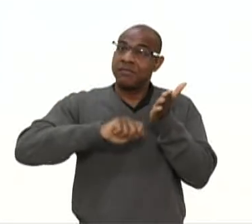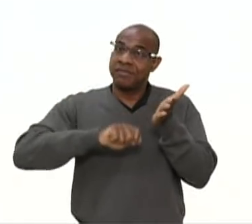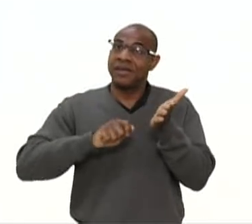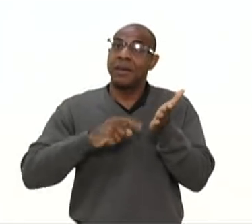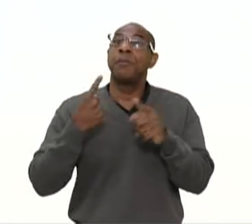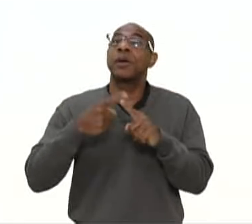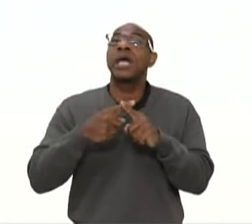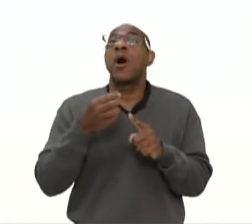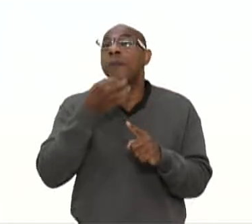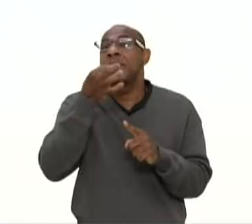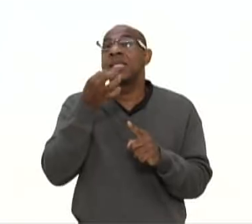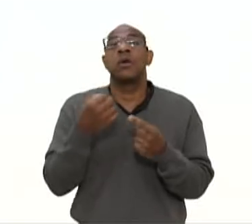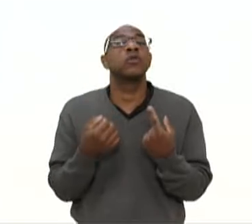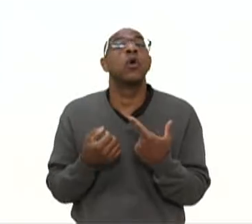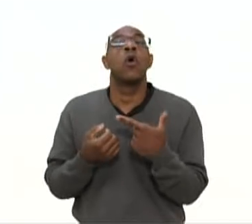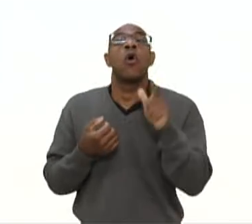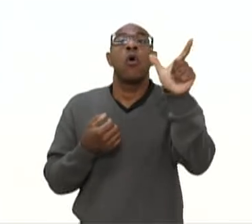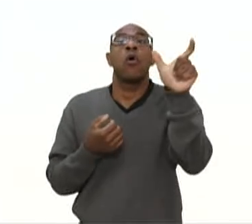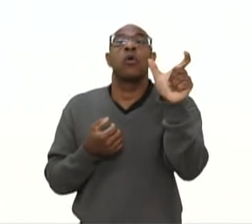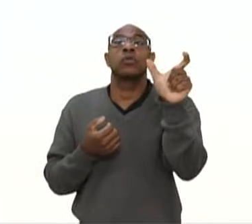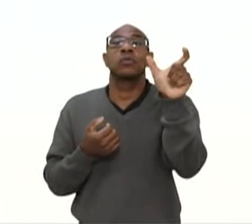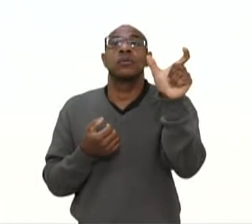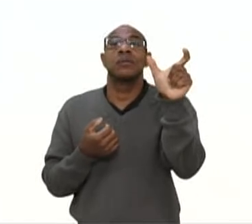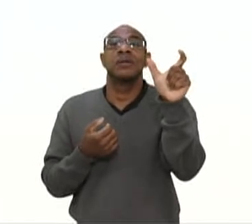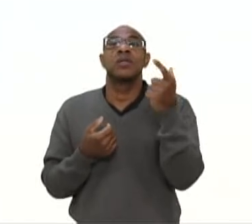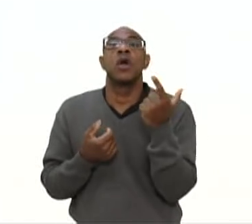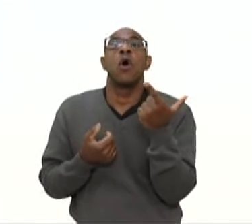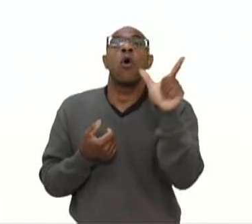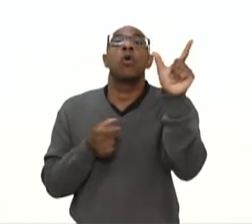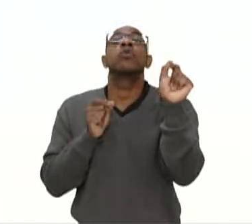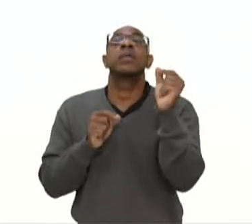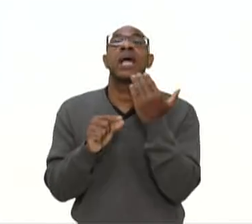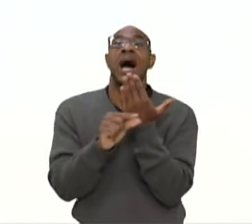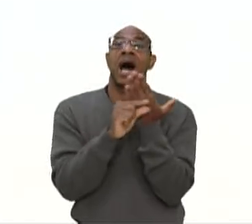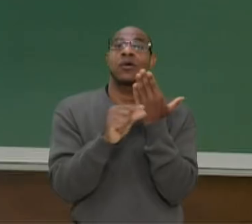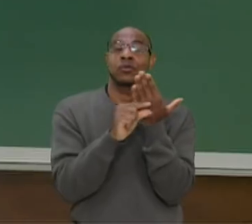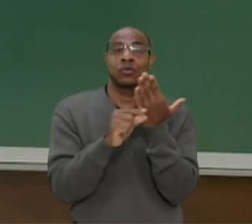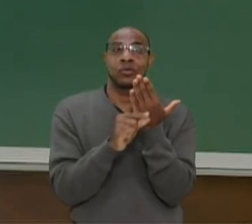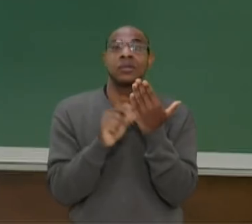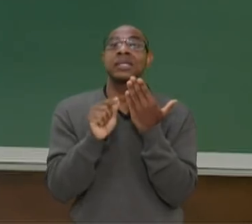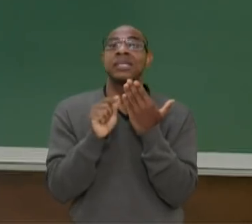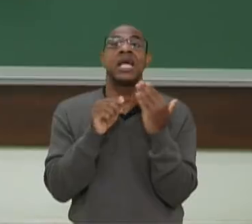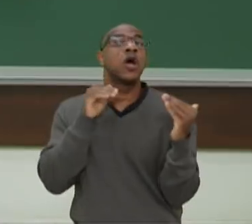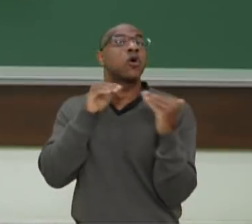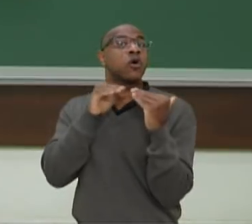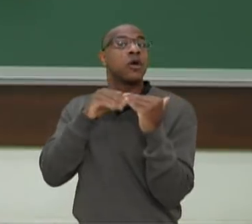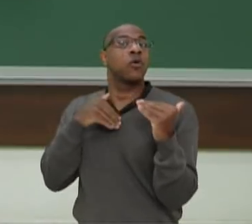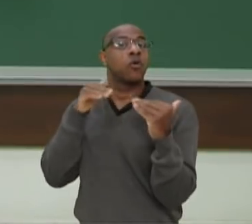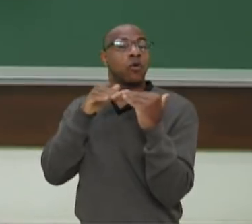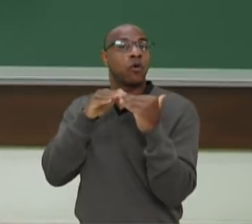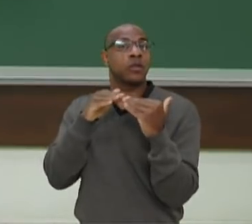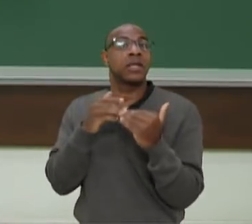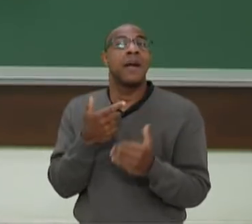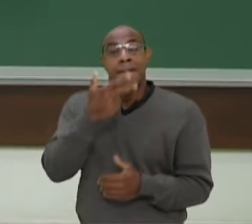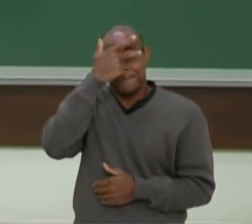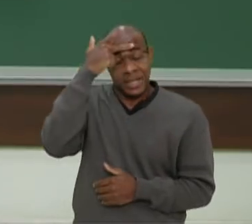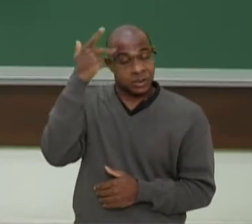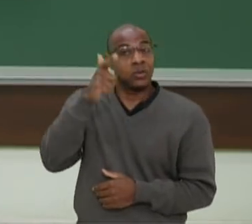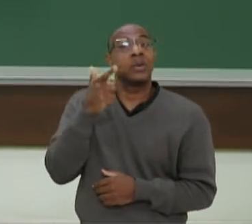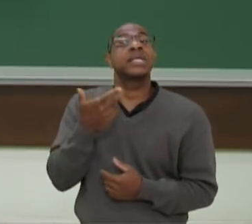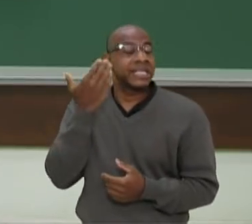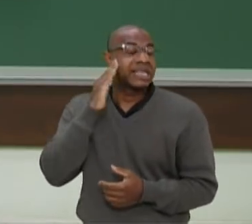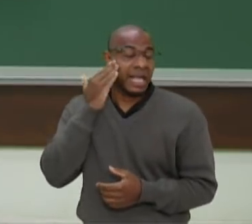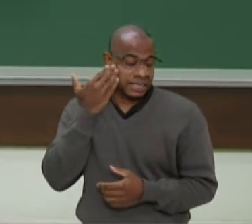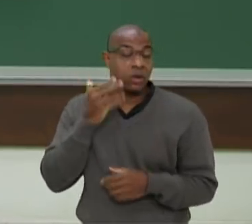quê? Porque eu não estou falando sozinha. Eu estou falando com alguém também que entende daquele tema que